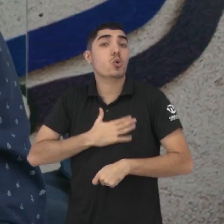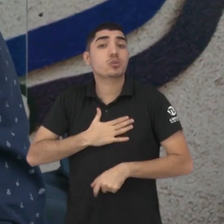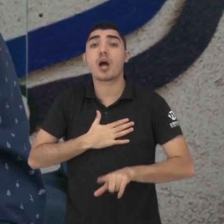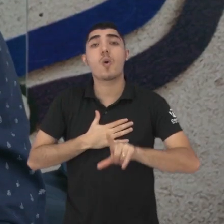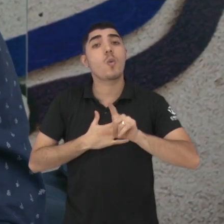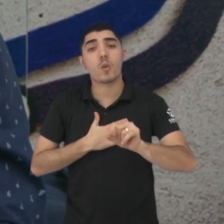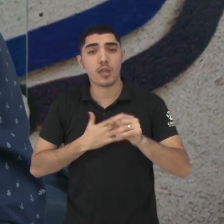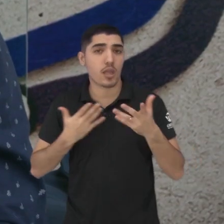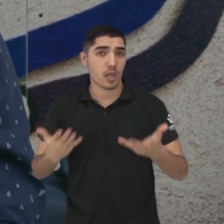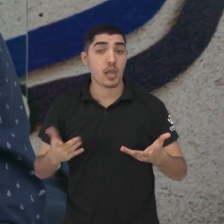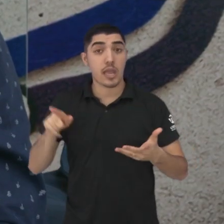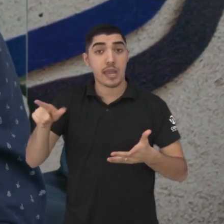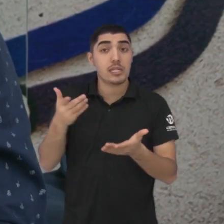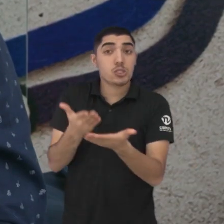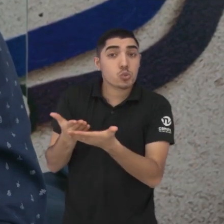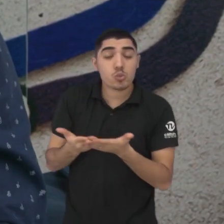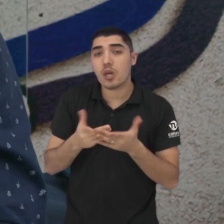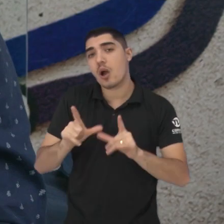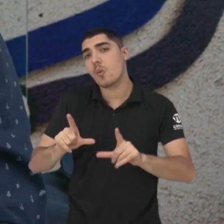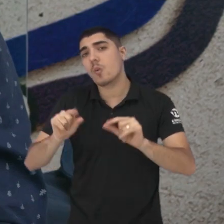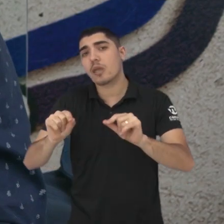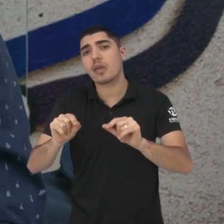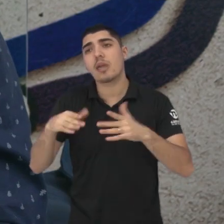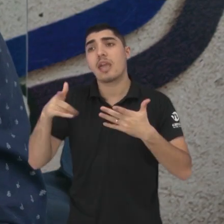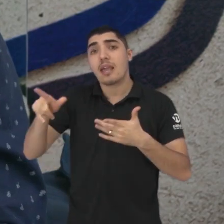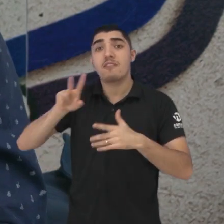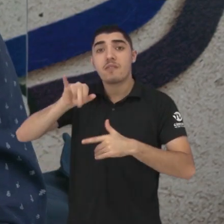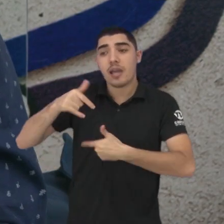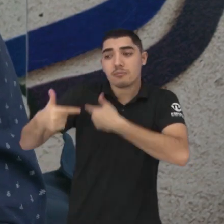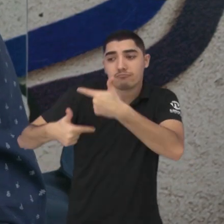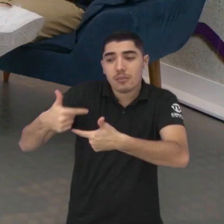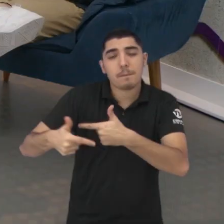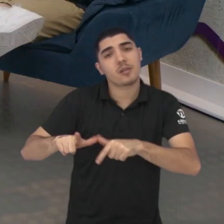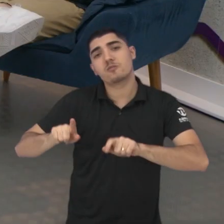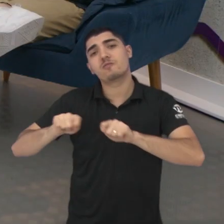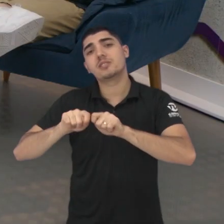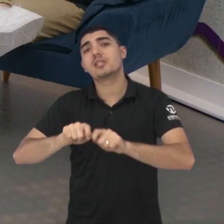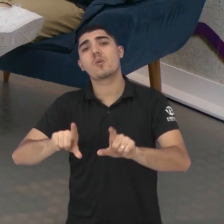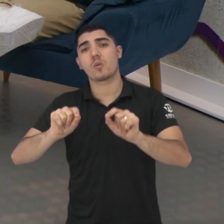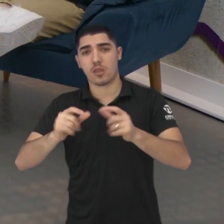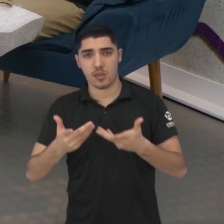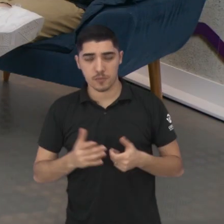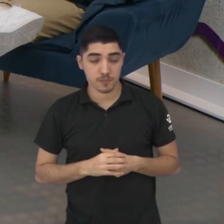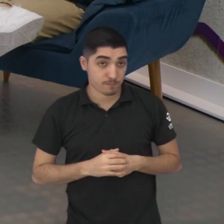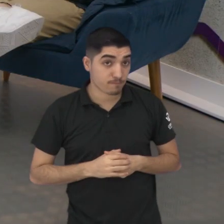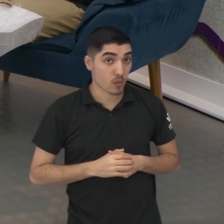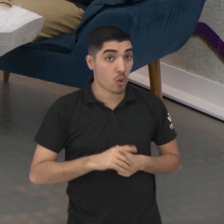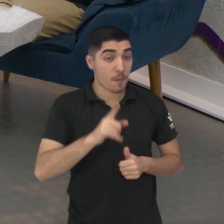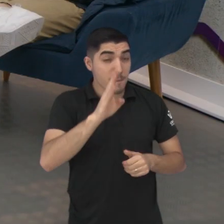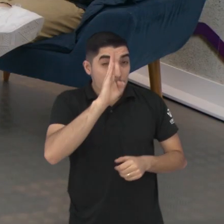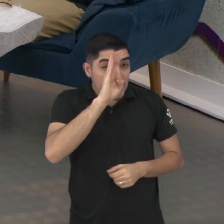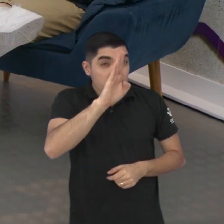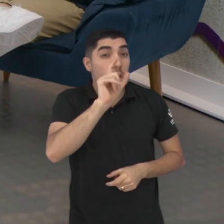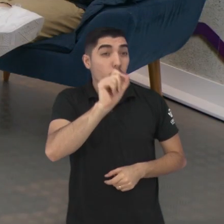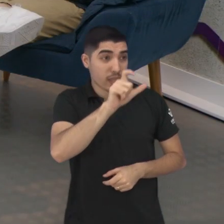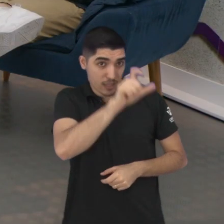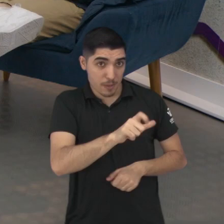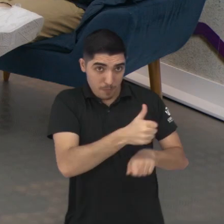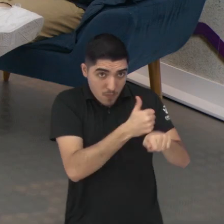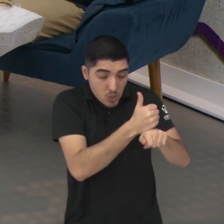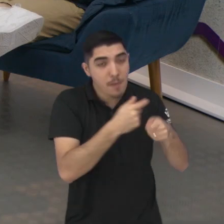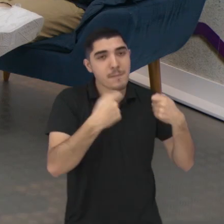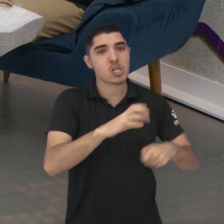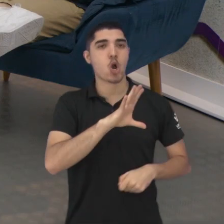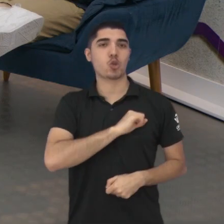gostar? O que ele precisa estudar? O que ele vai ter no dia a dia? Olha, eu acho que o mais importante para o profissional de turismo é gostar de pessoas, né?